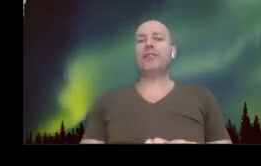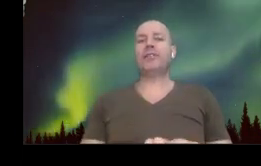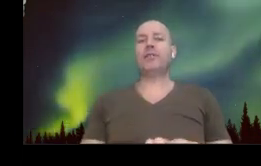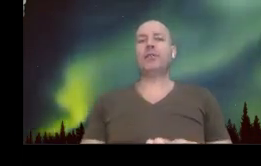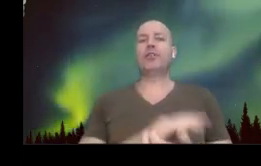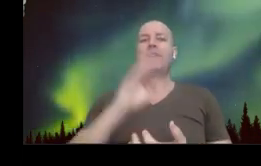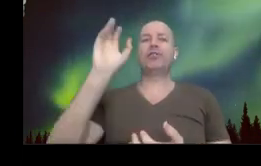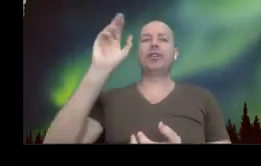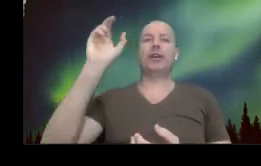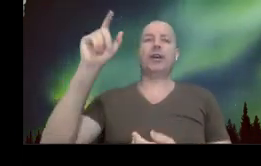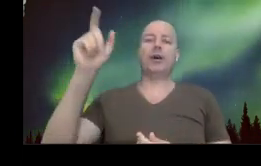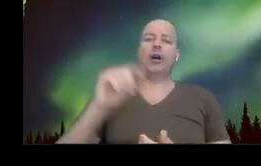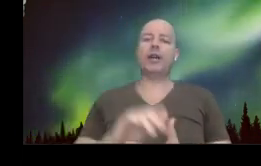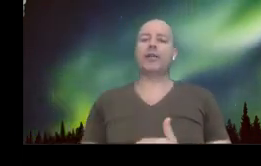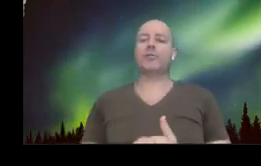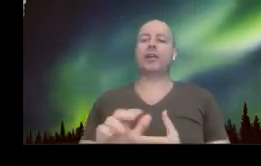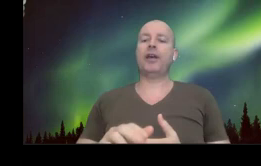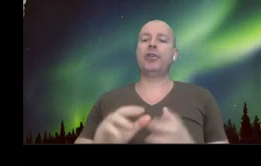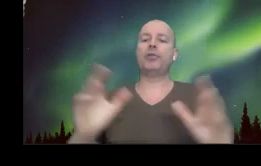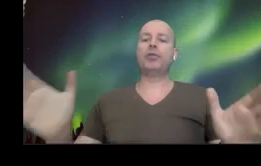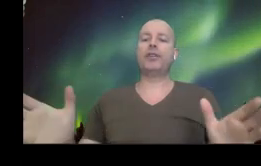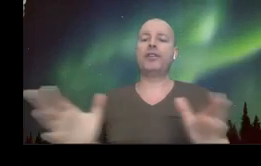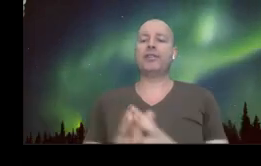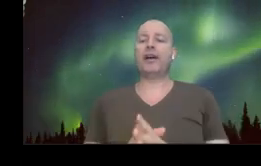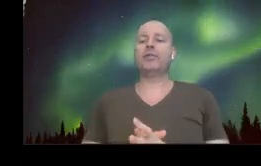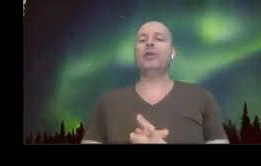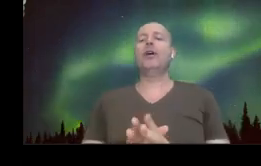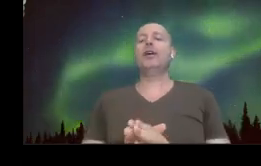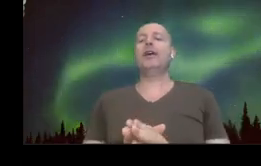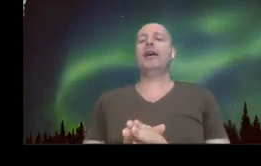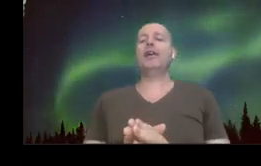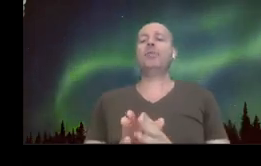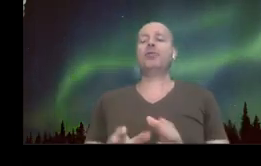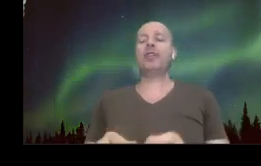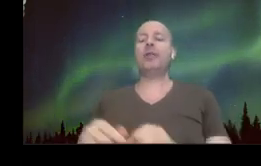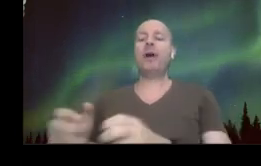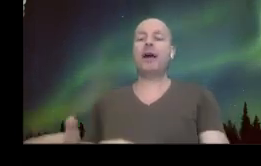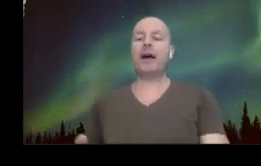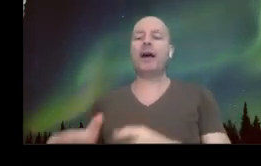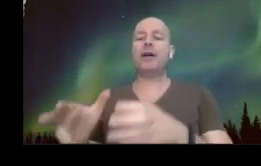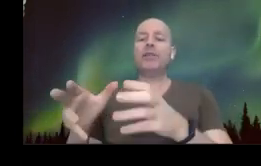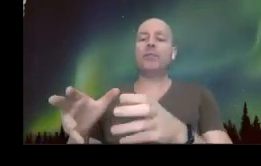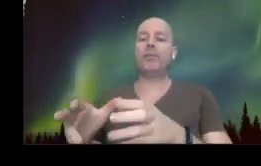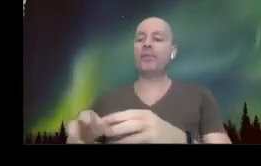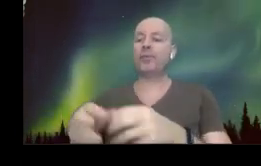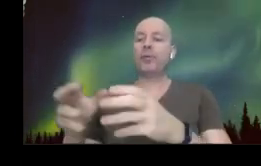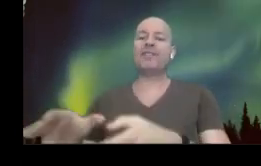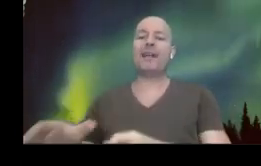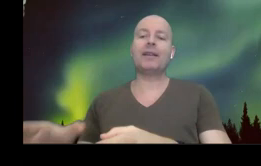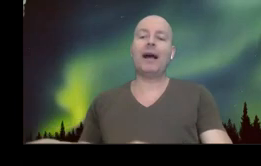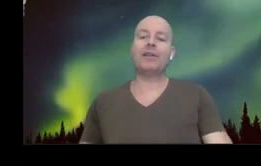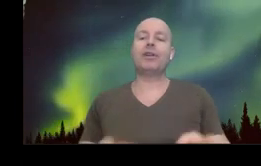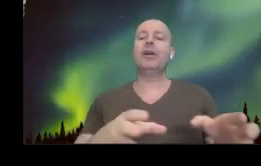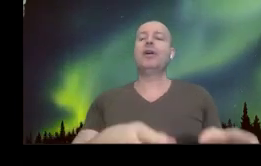exemplo, nas usinas de eólicas, porque isso é tudo terceirizado e aí as pessoas têm que pagar